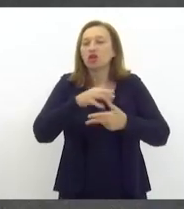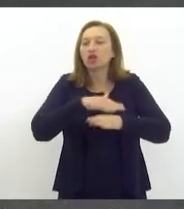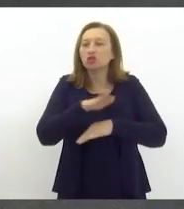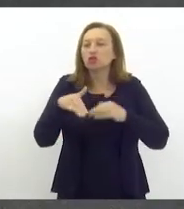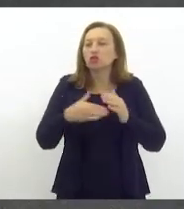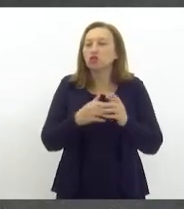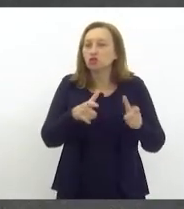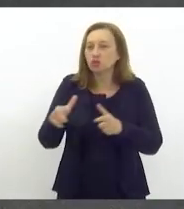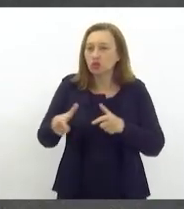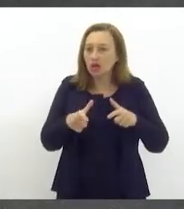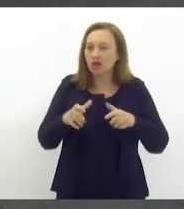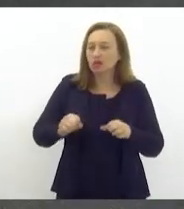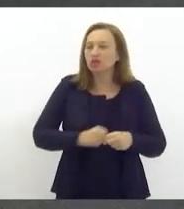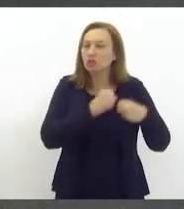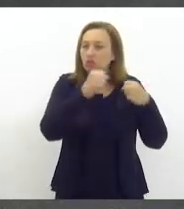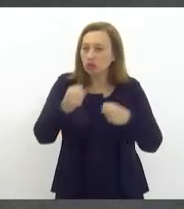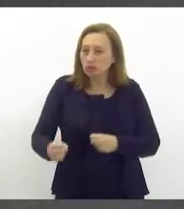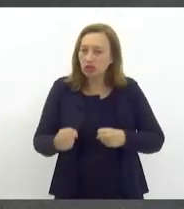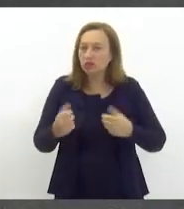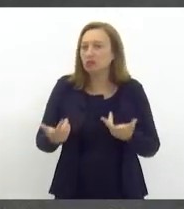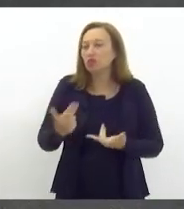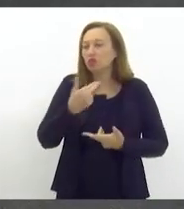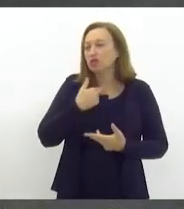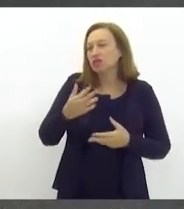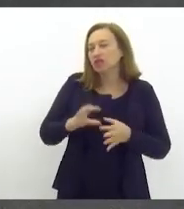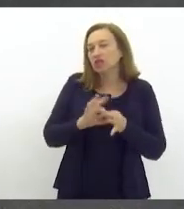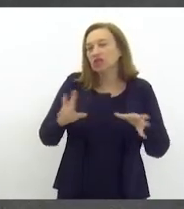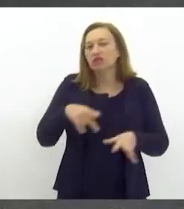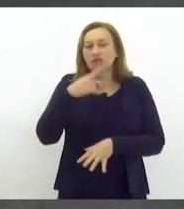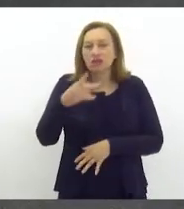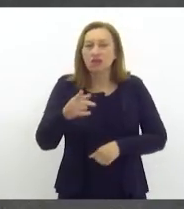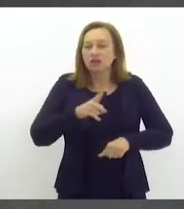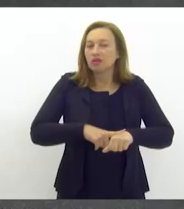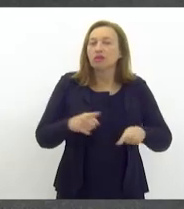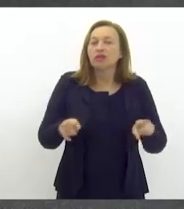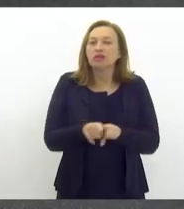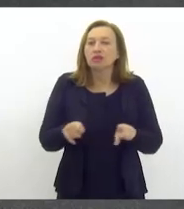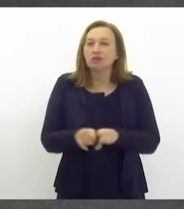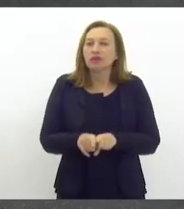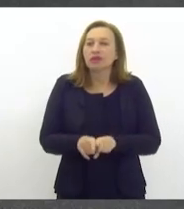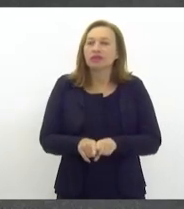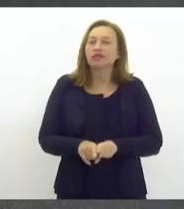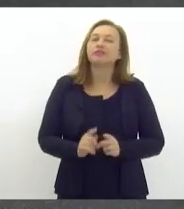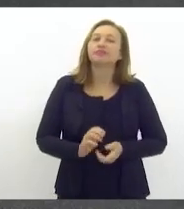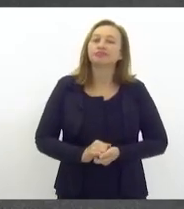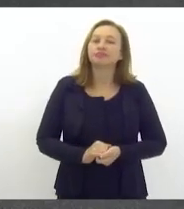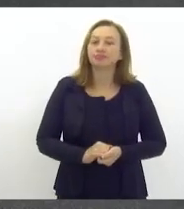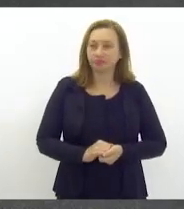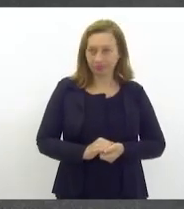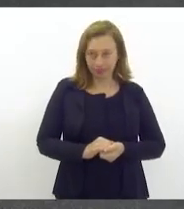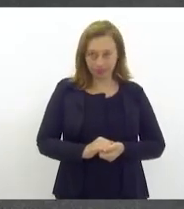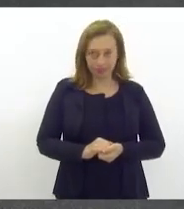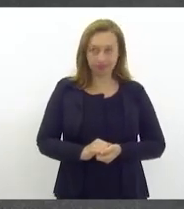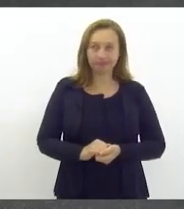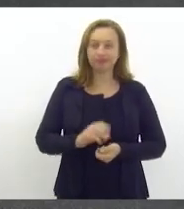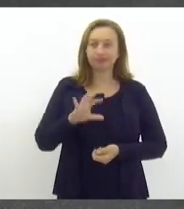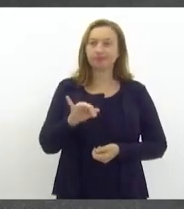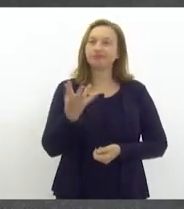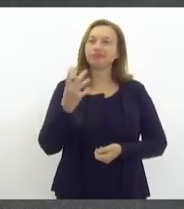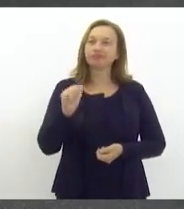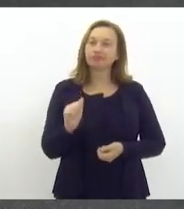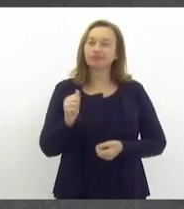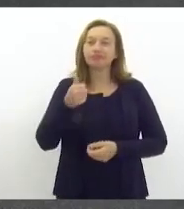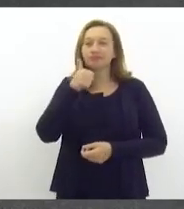espaços de poder. E eu não poderia deixar de dizer, nesse momento, também a relevância hoje de uma campanha